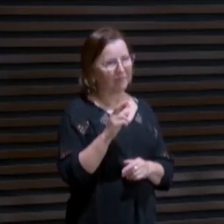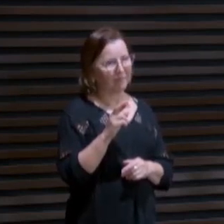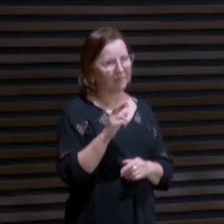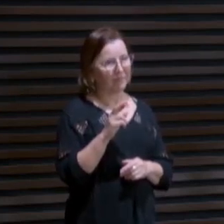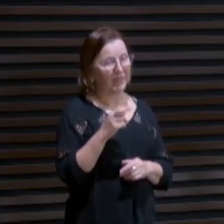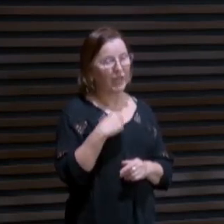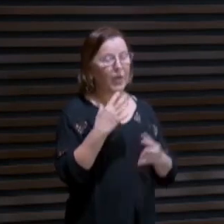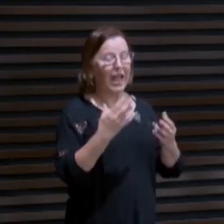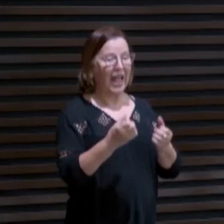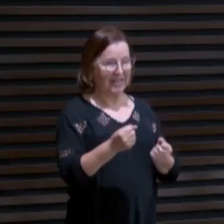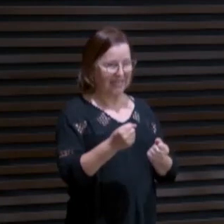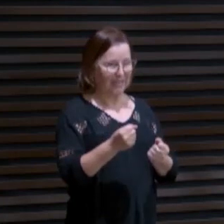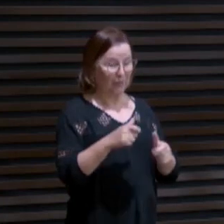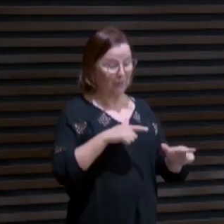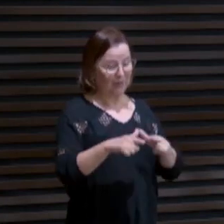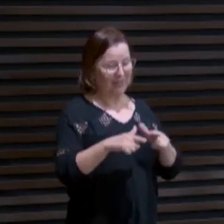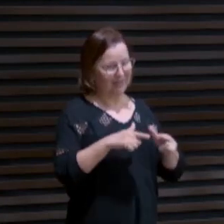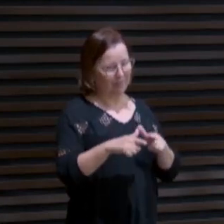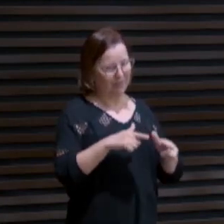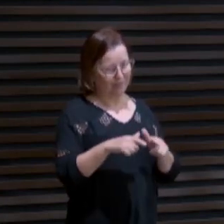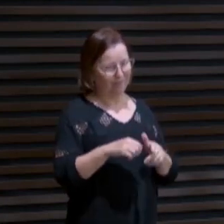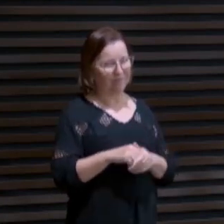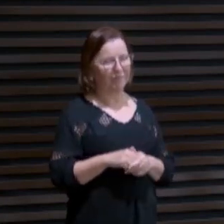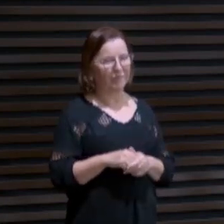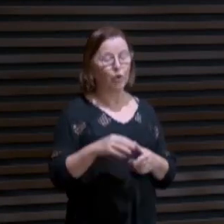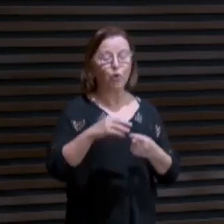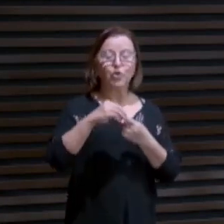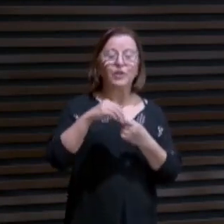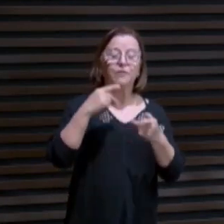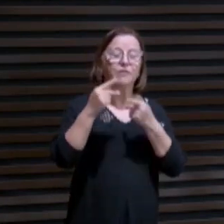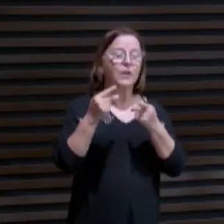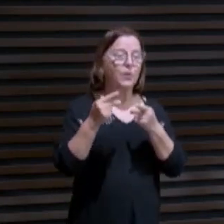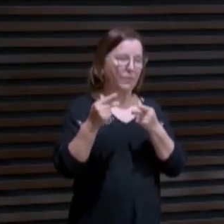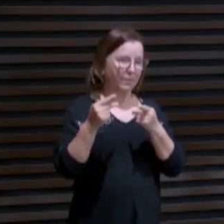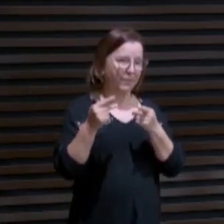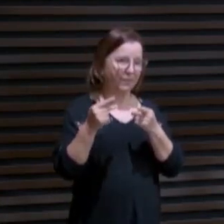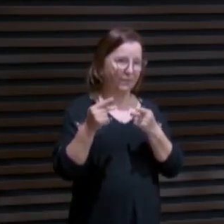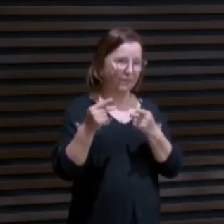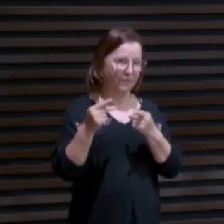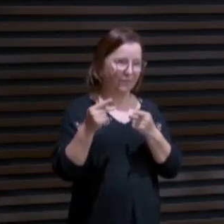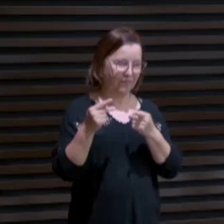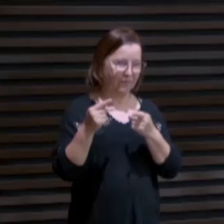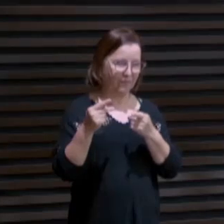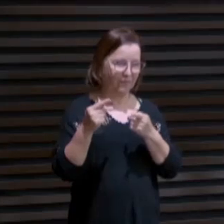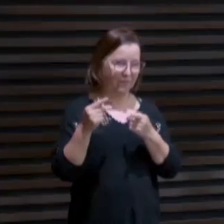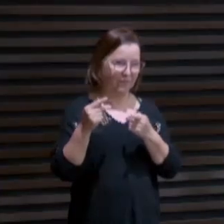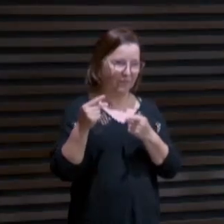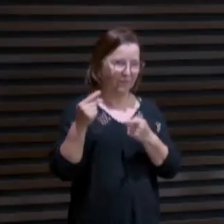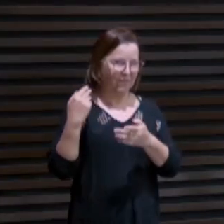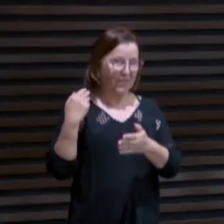eu aceito o emprego. Ele disse: então passe lá na